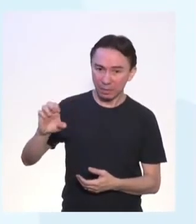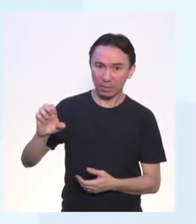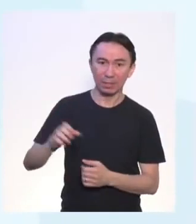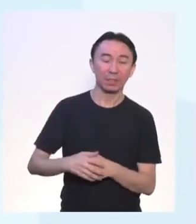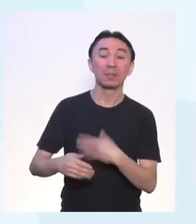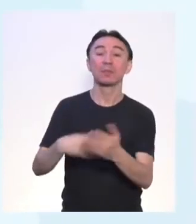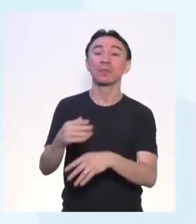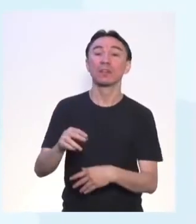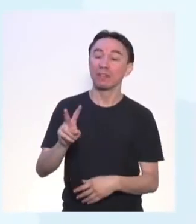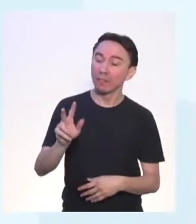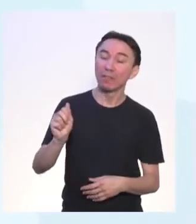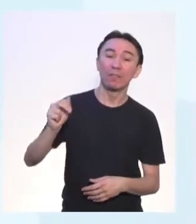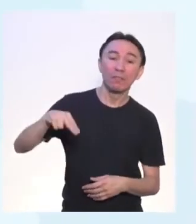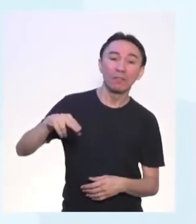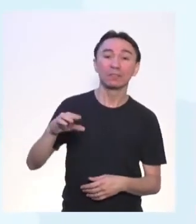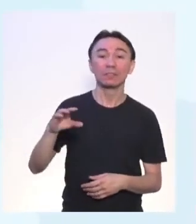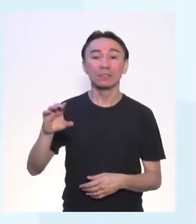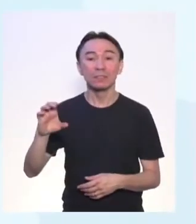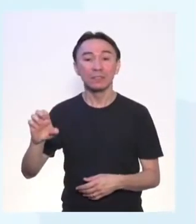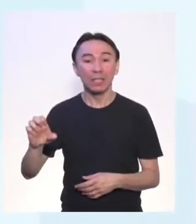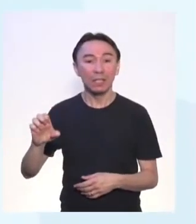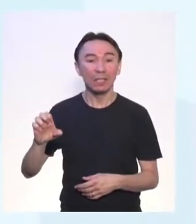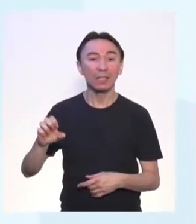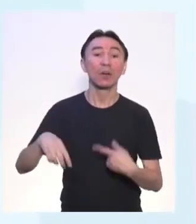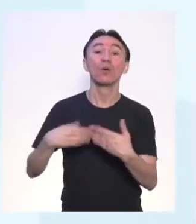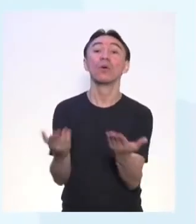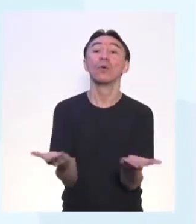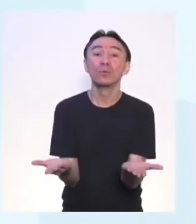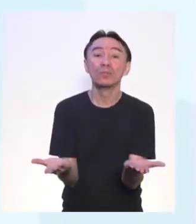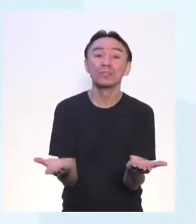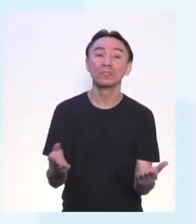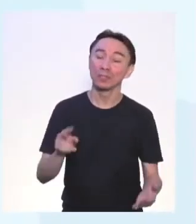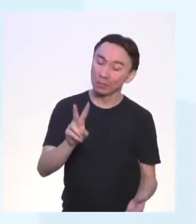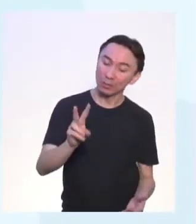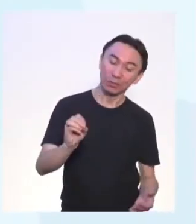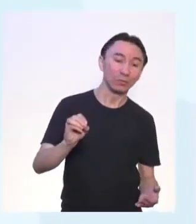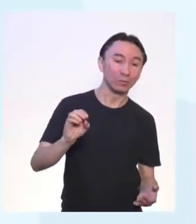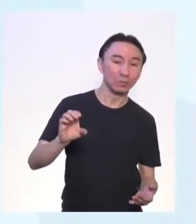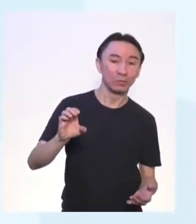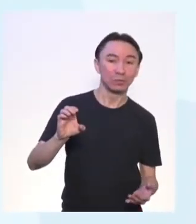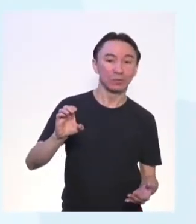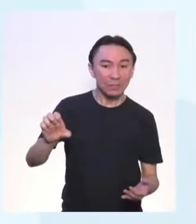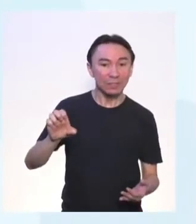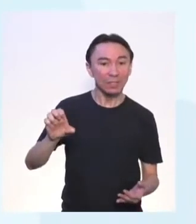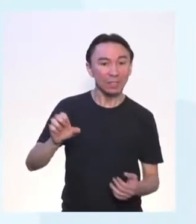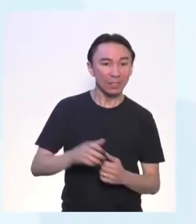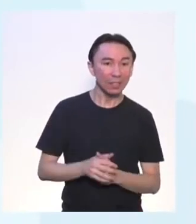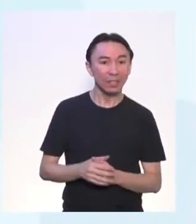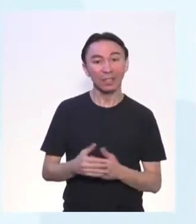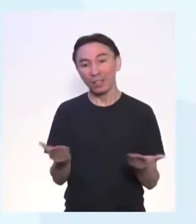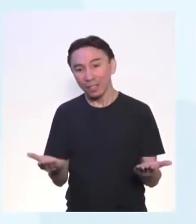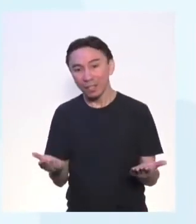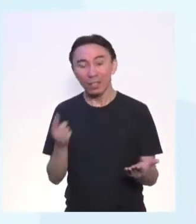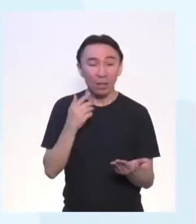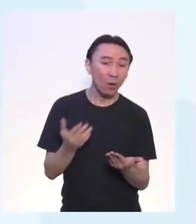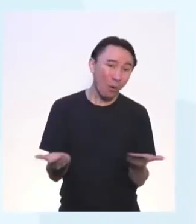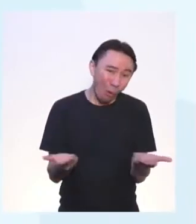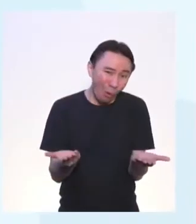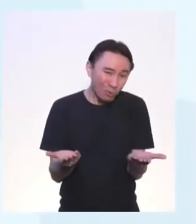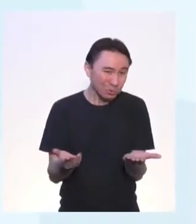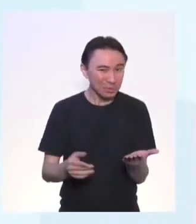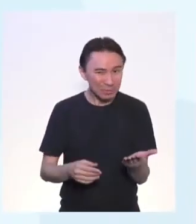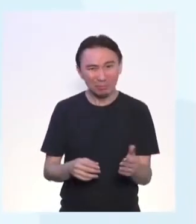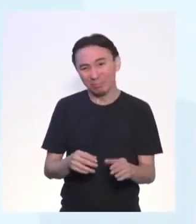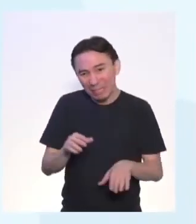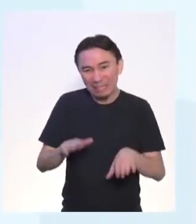mercê, vancê e você. Que hoje, às vezes, dependendo da ocasião do contexto, é pronunciada como o C ou